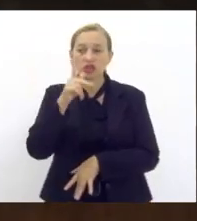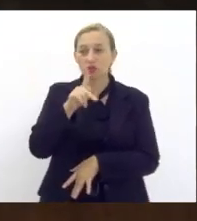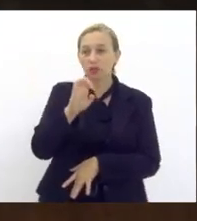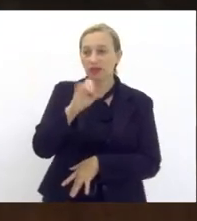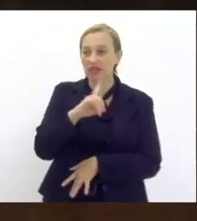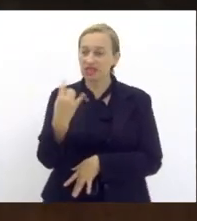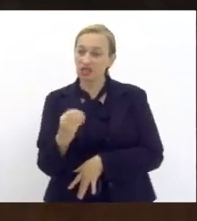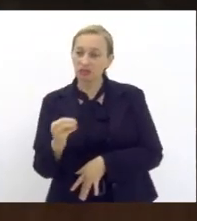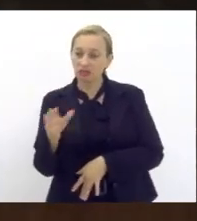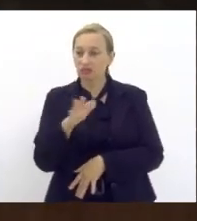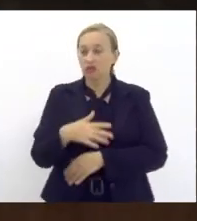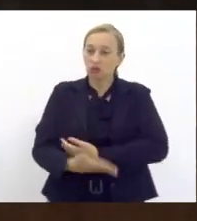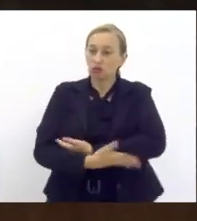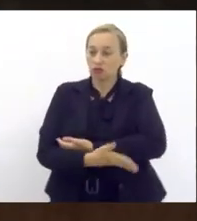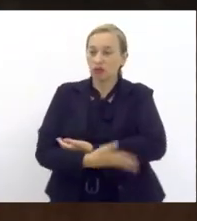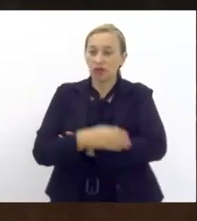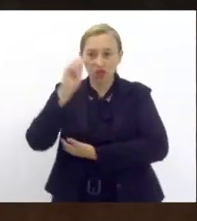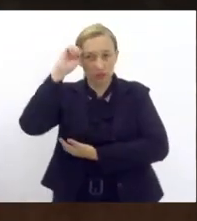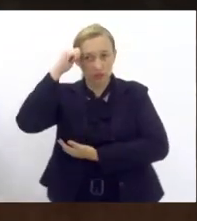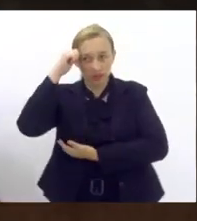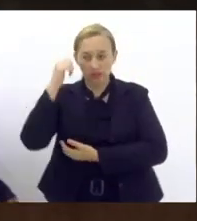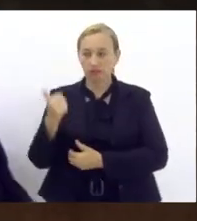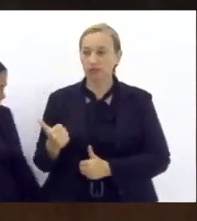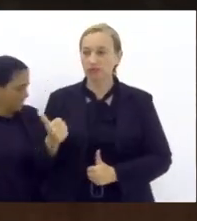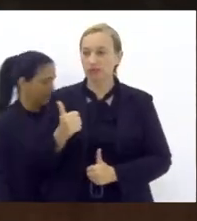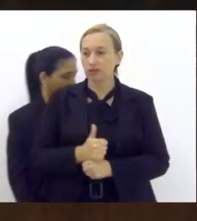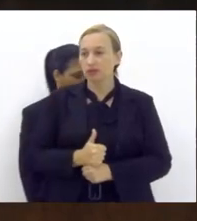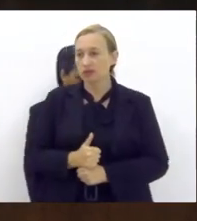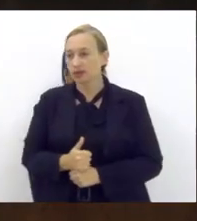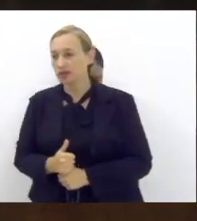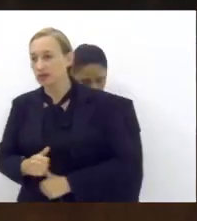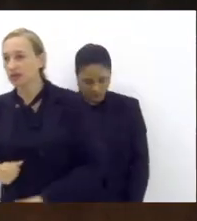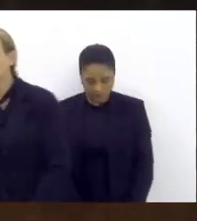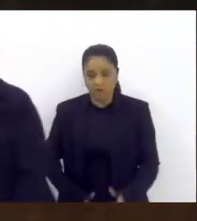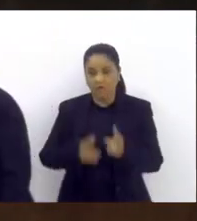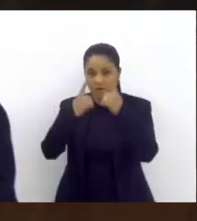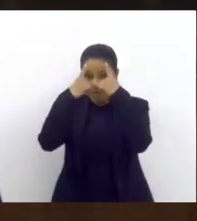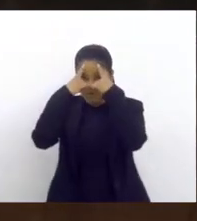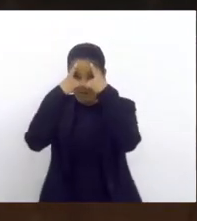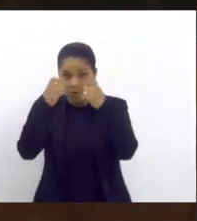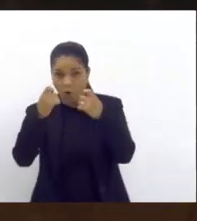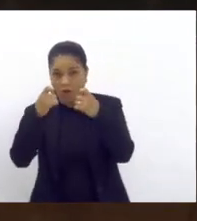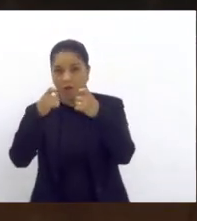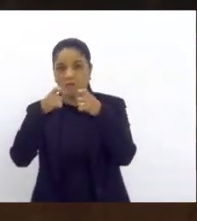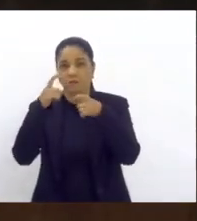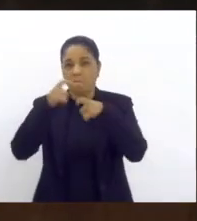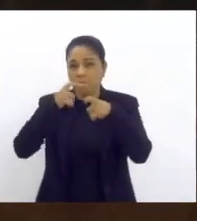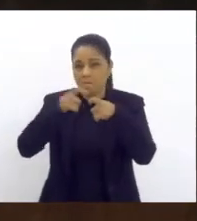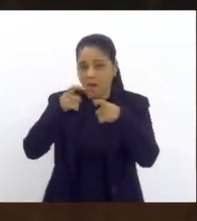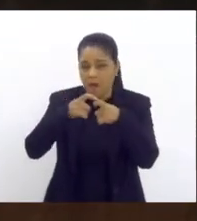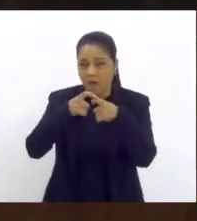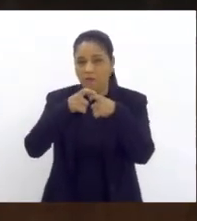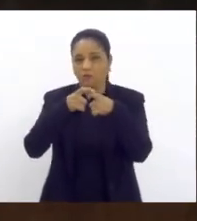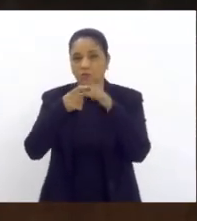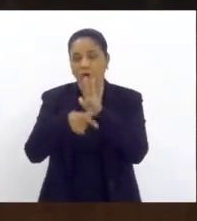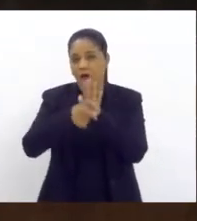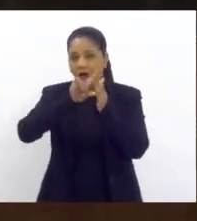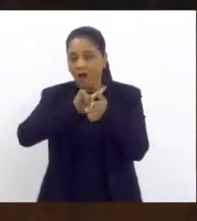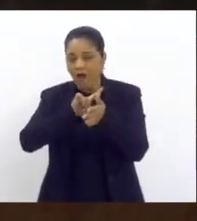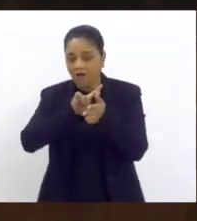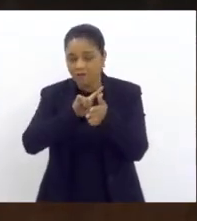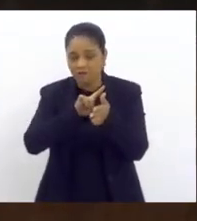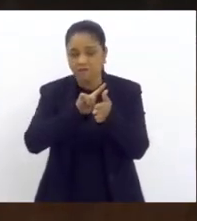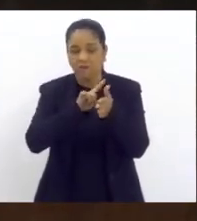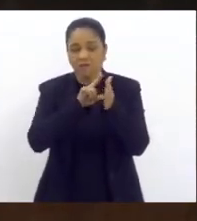pretas. Ou seja, quando falamos de violência obstétrica e que ela se opera antes, durante